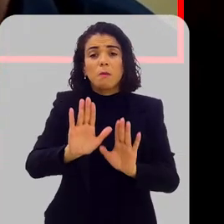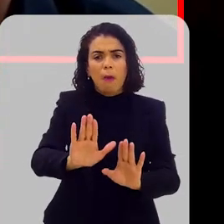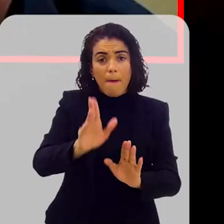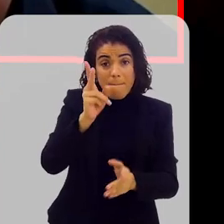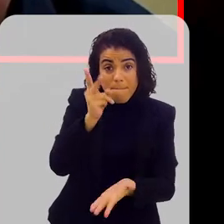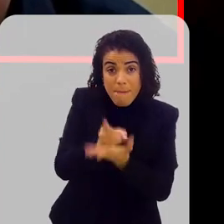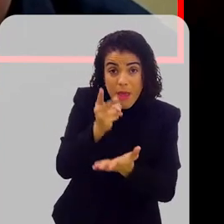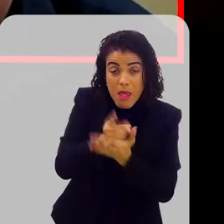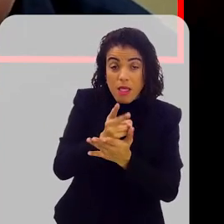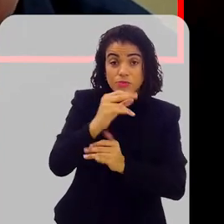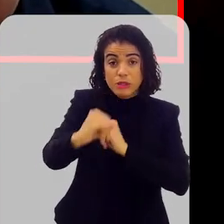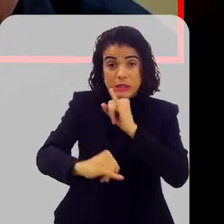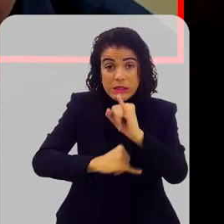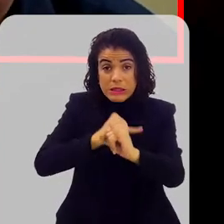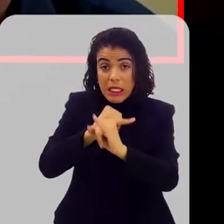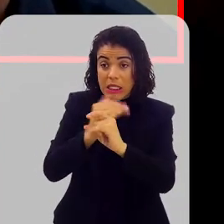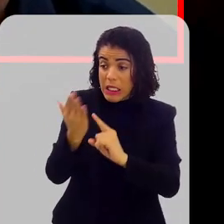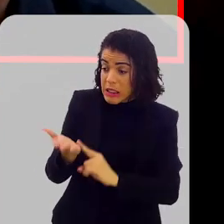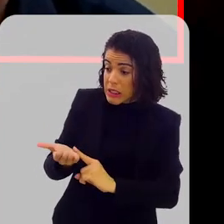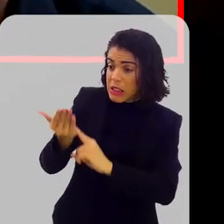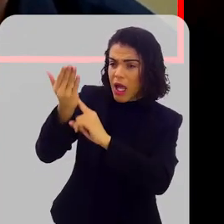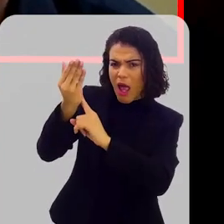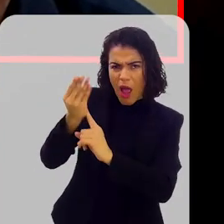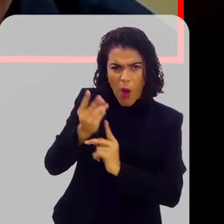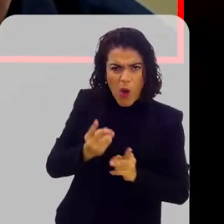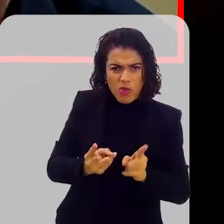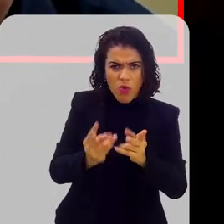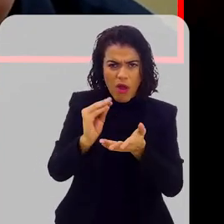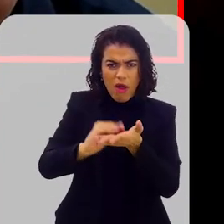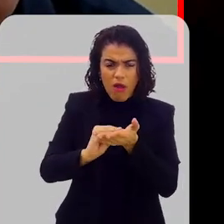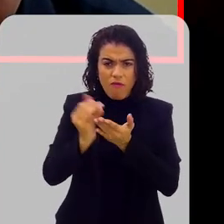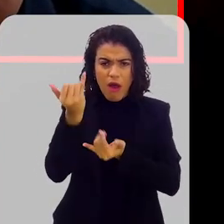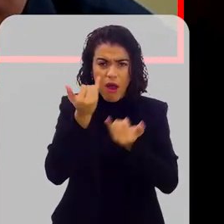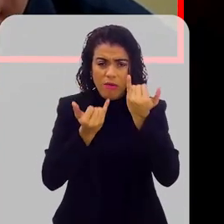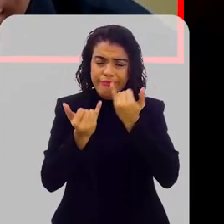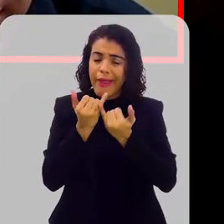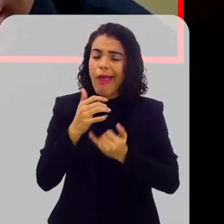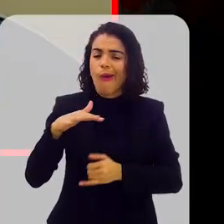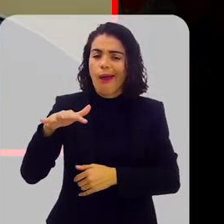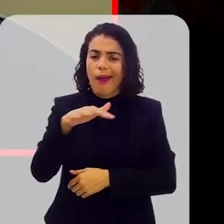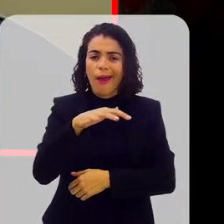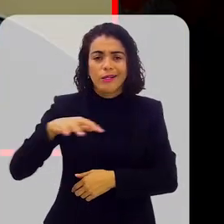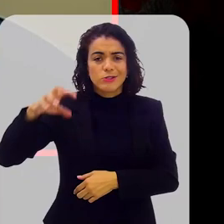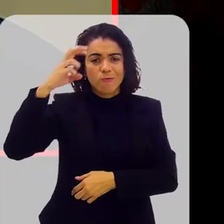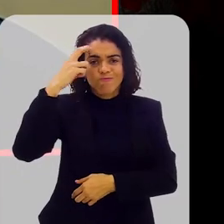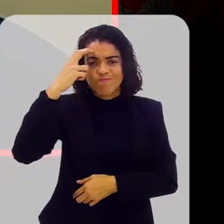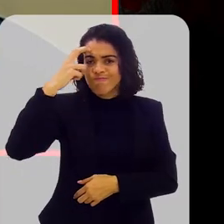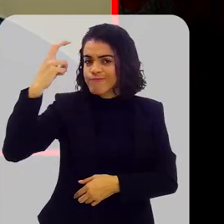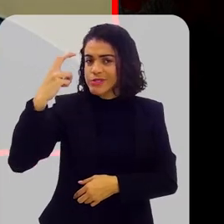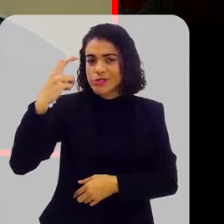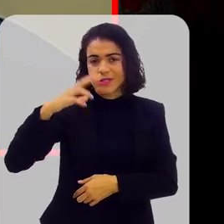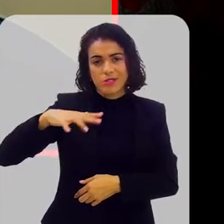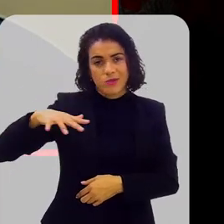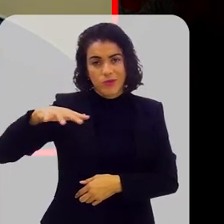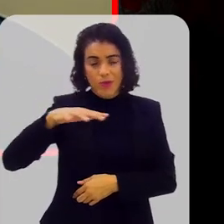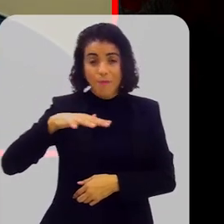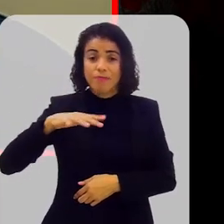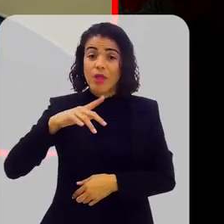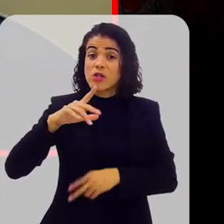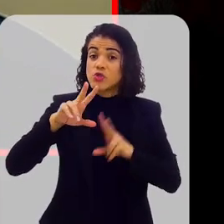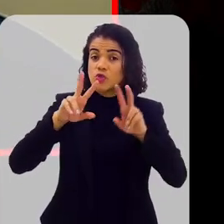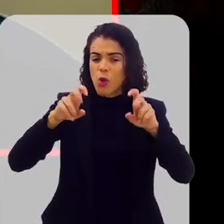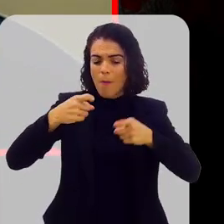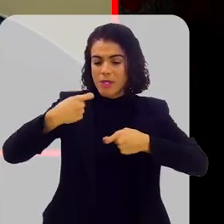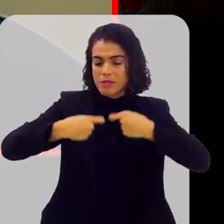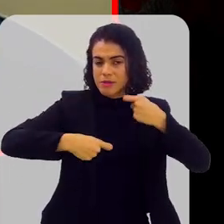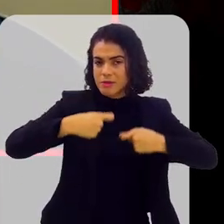claro. Mas Desenvolvido. mesmo com a internet, hoje em Mas, dia, ainda existe a mesmo assim, desinformação. o que acontece? Tem uma questão cultural também muito forte.